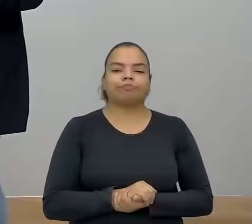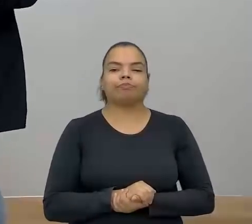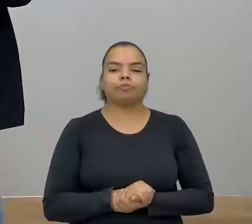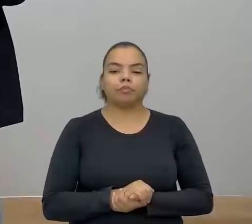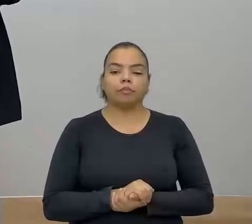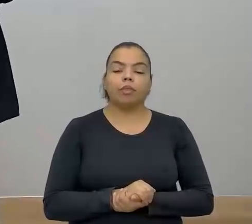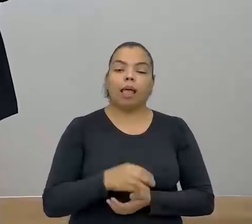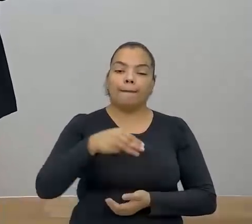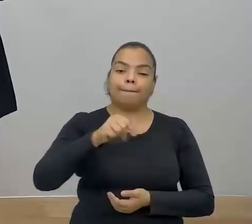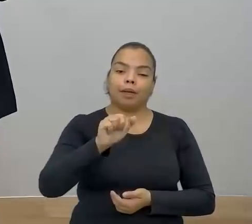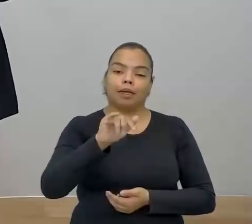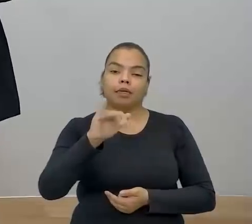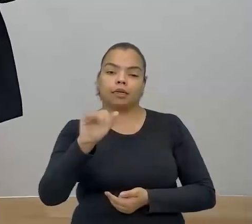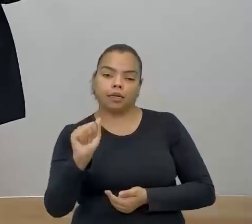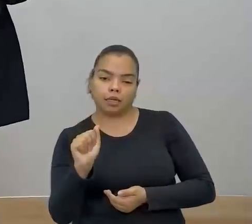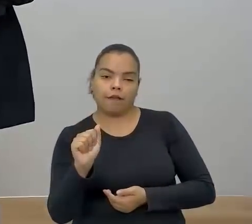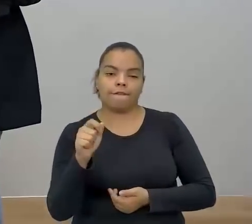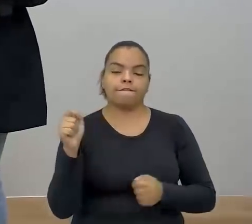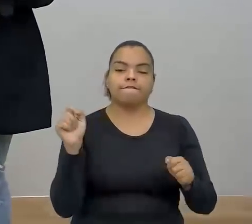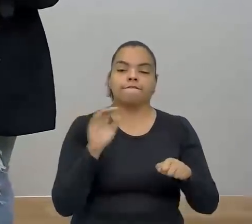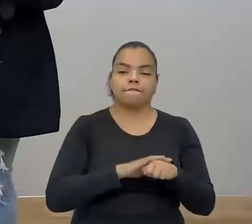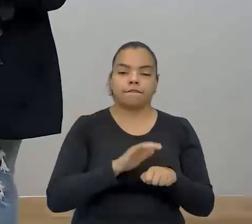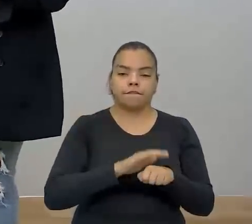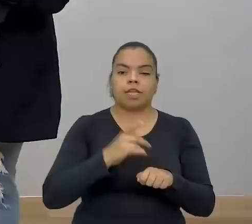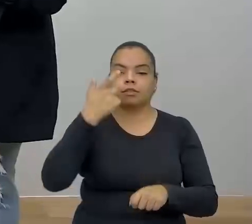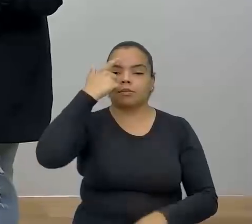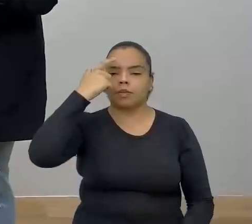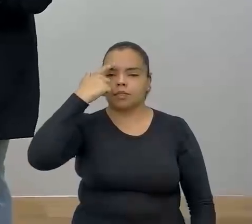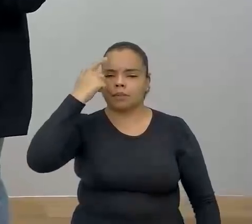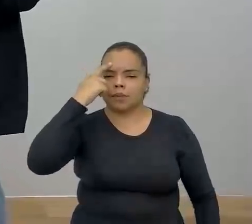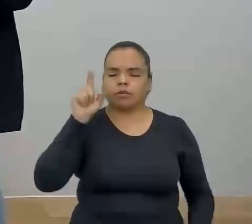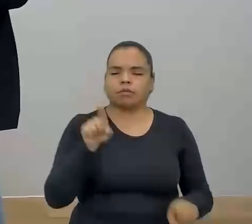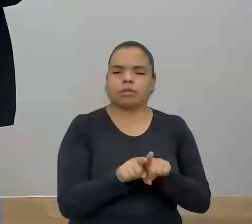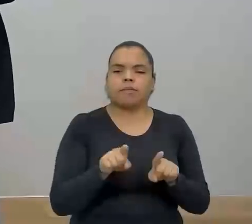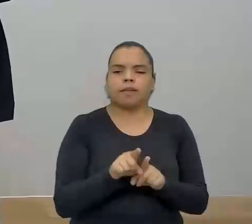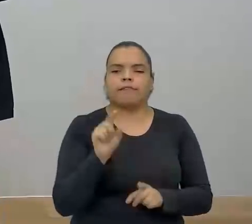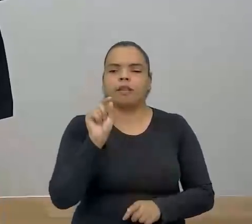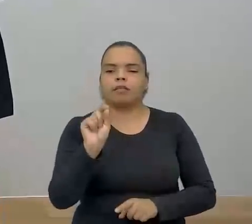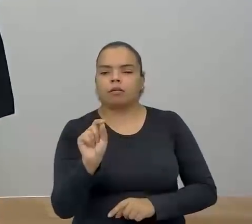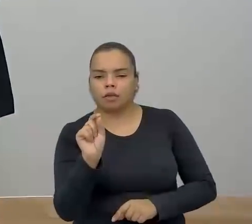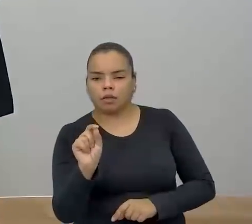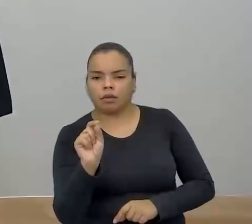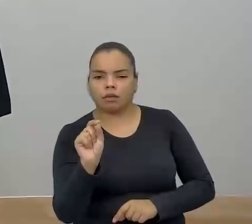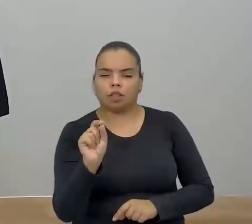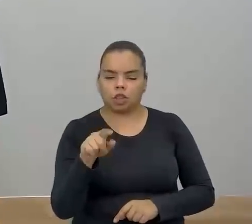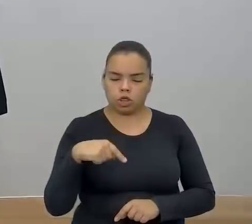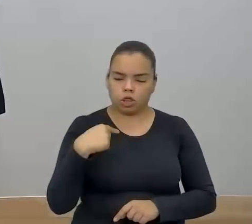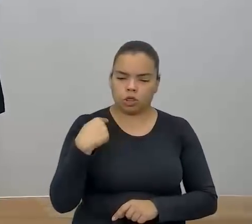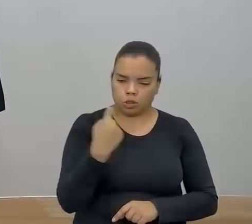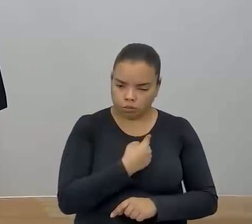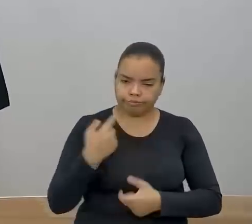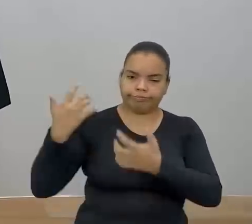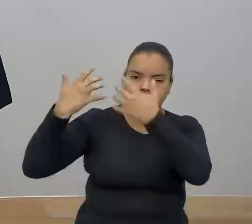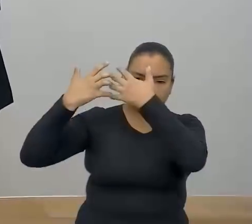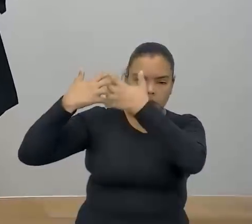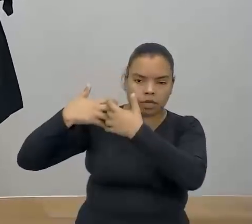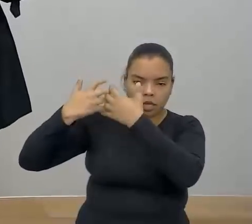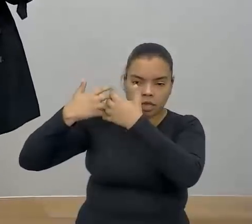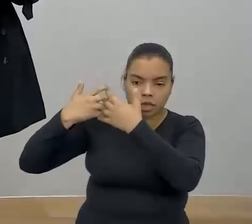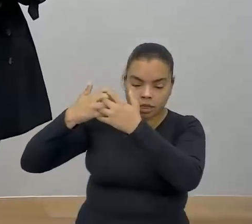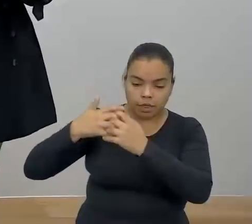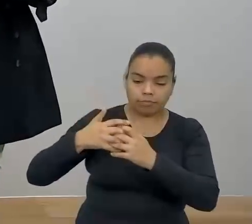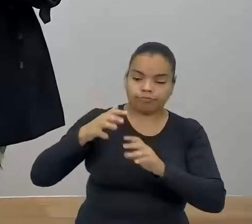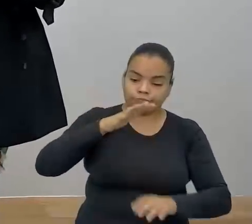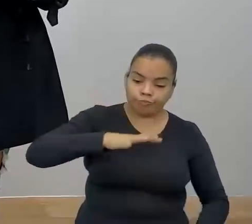professora Maria Lúcia fez essa articulação aí dos pensamentos também, falando que nós podemos refletir sobre a situação que acontece